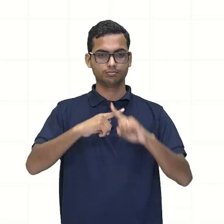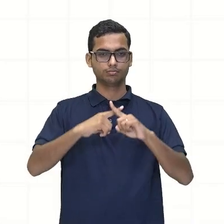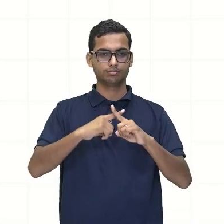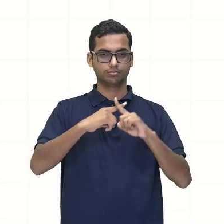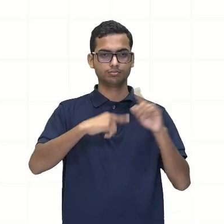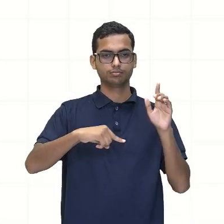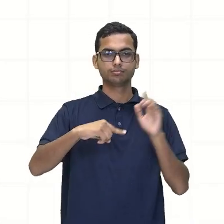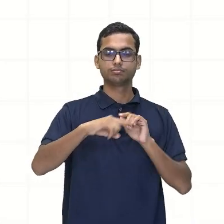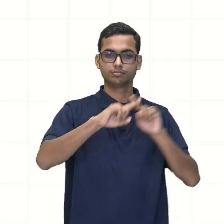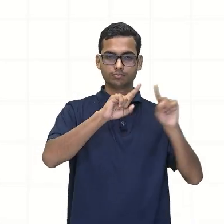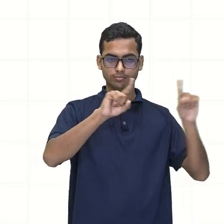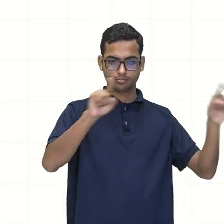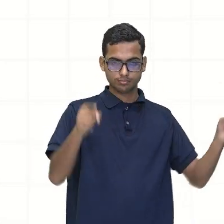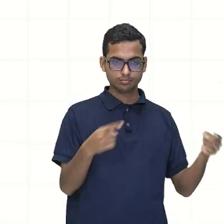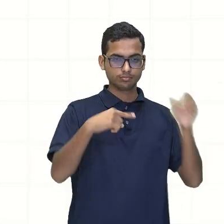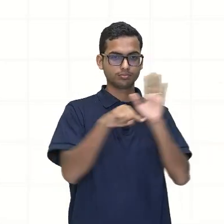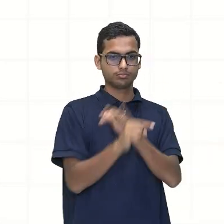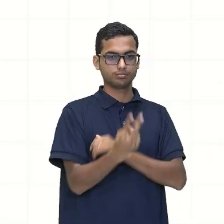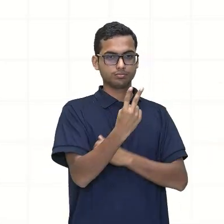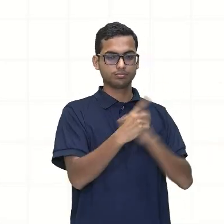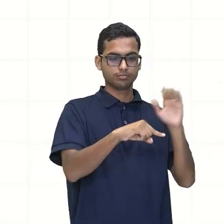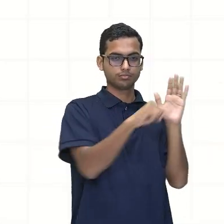multiplicando o menos 2,